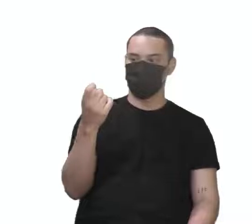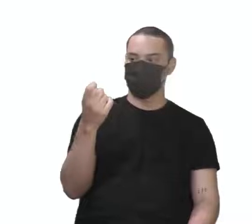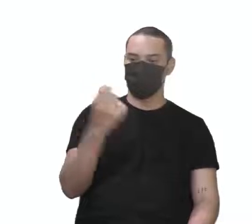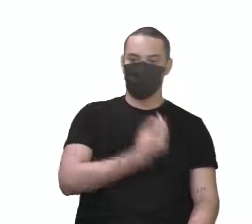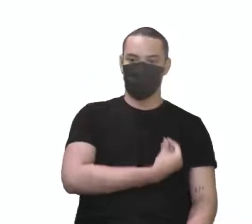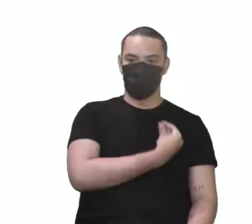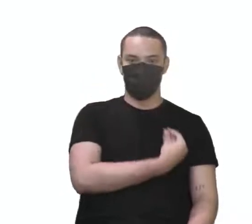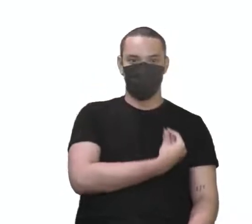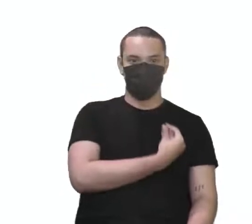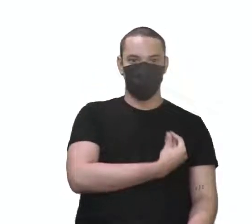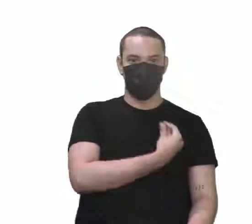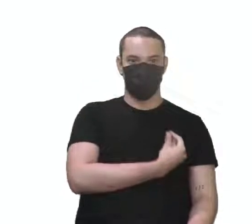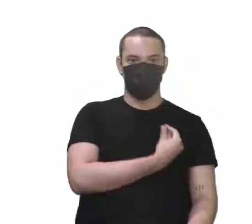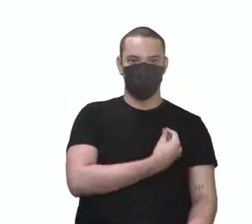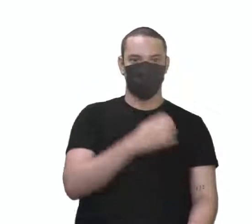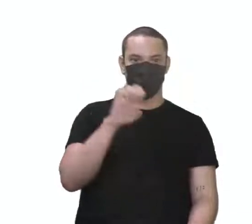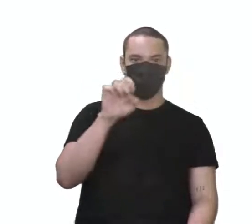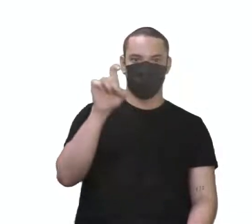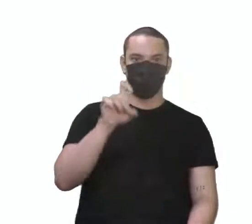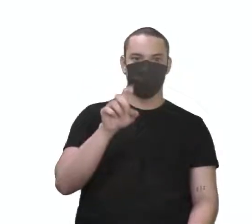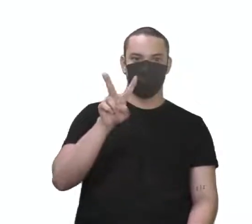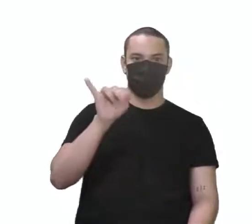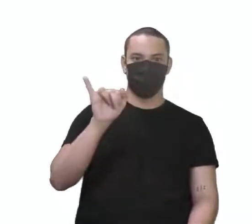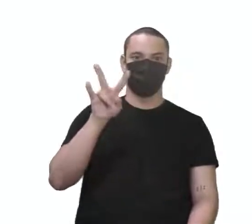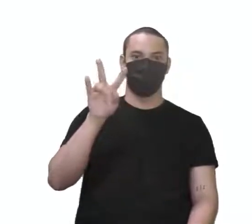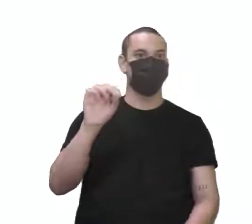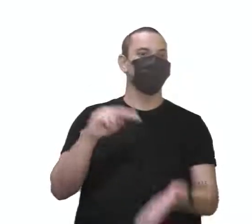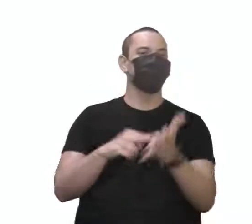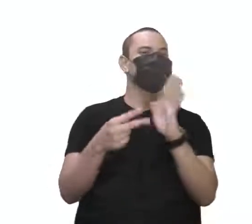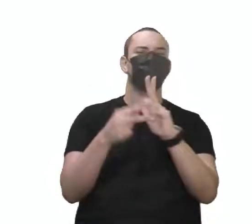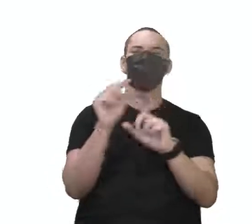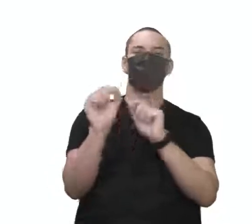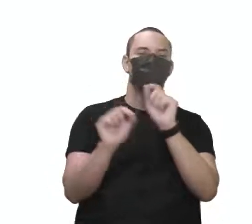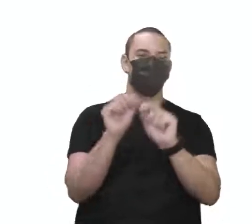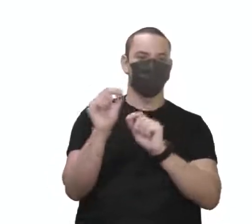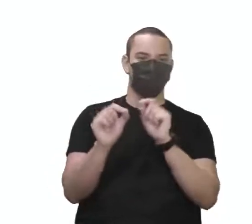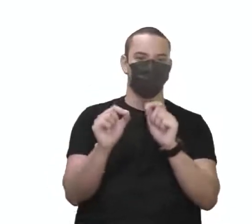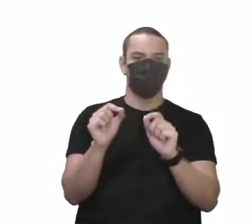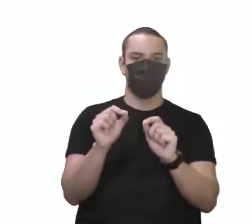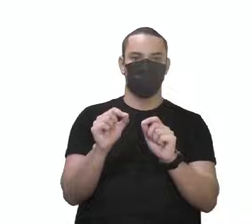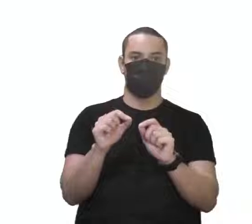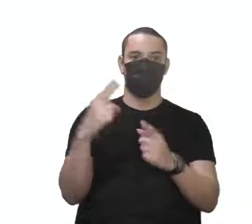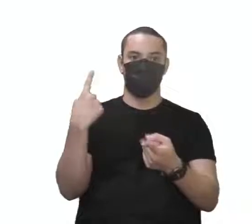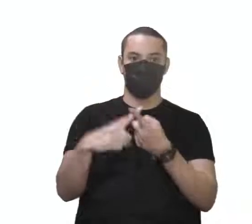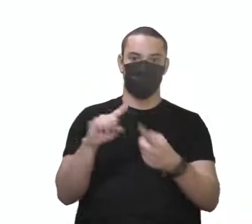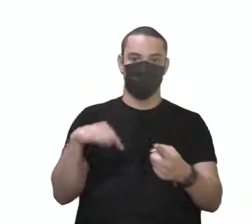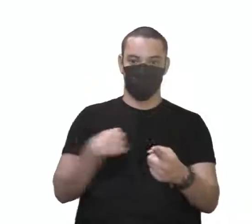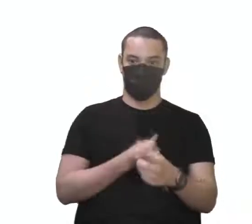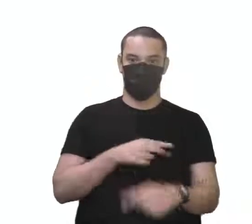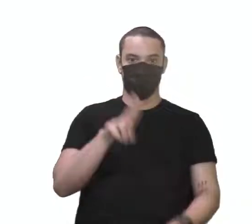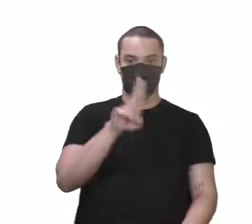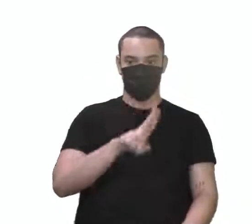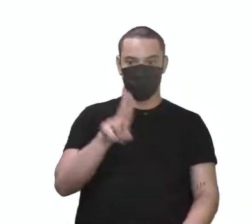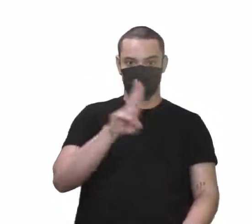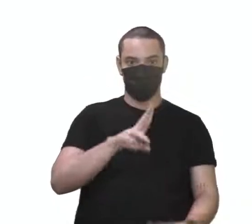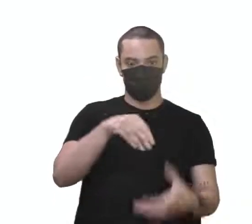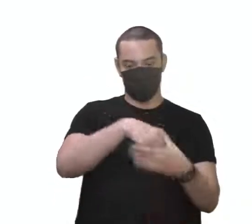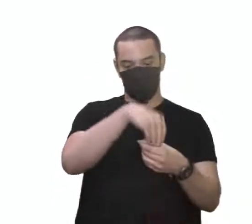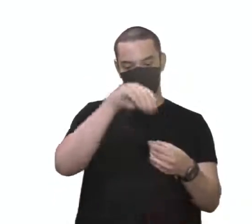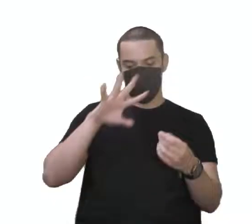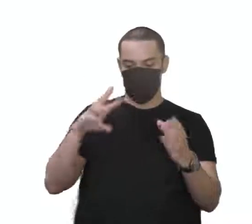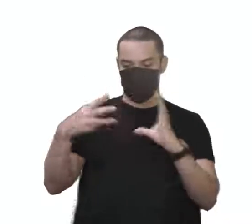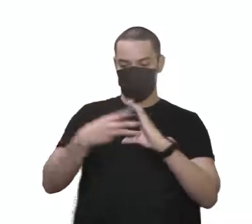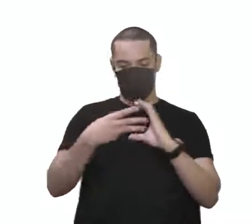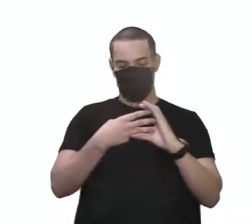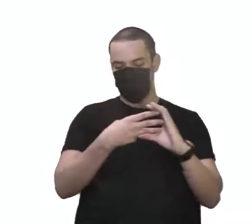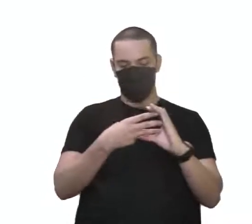significa isso, hein, professor? Ex-vivo? Ex-vivo? Como é que é isso? É quando a gente trabalha a questão fora da célula,